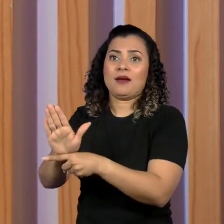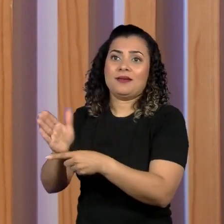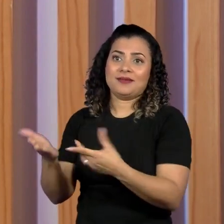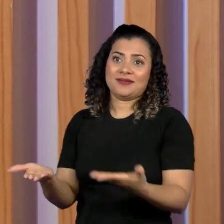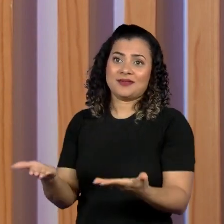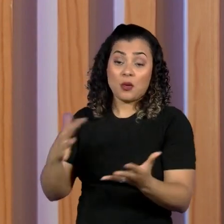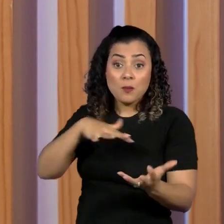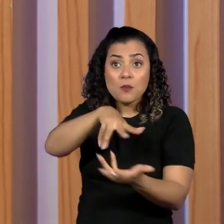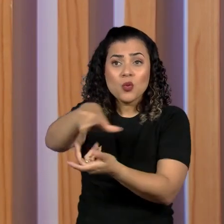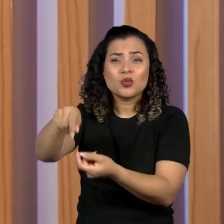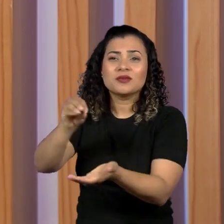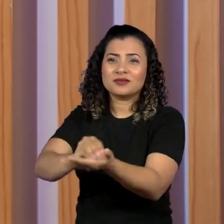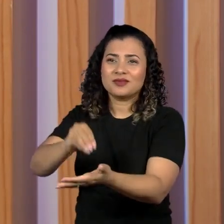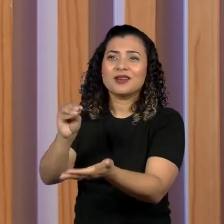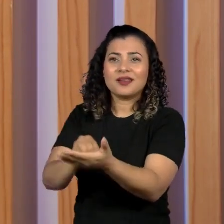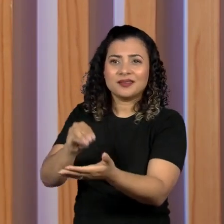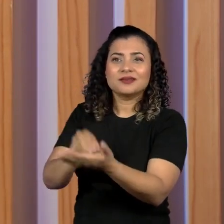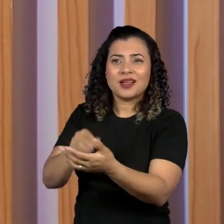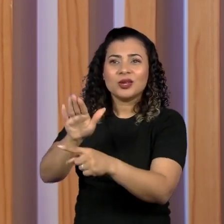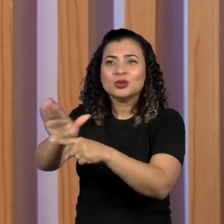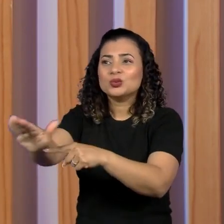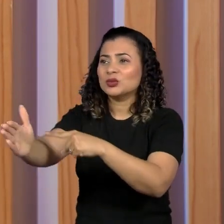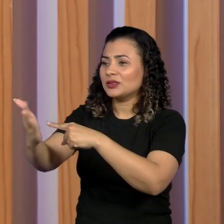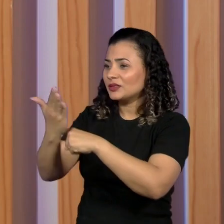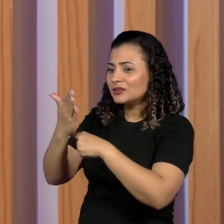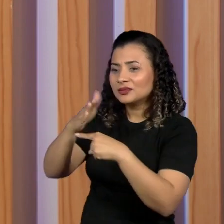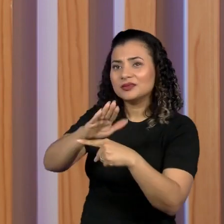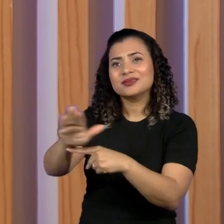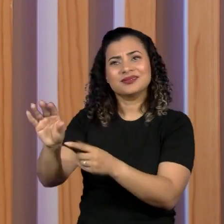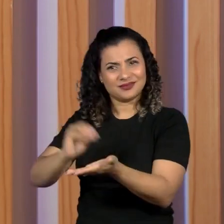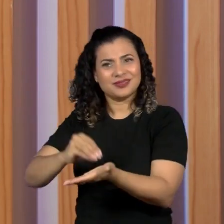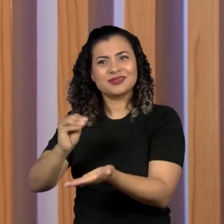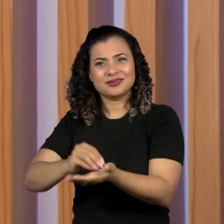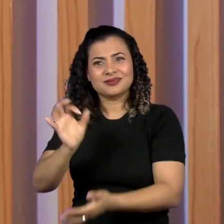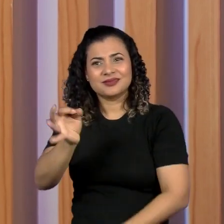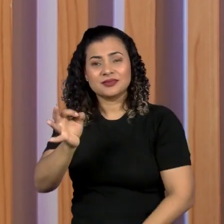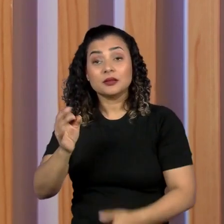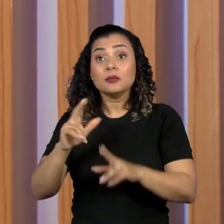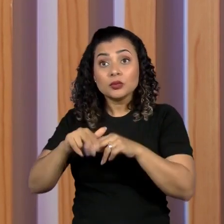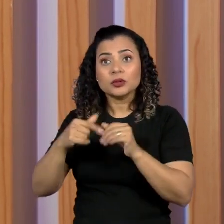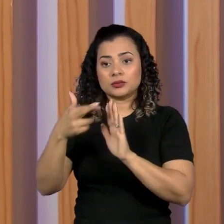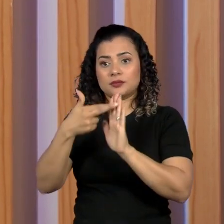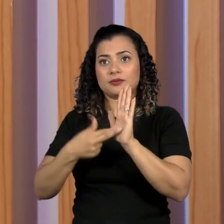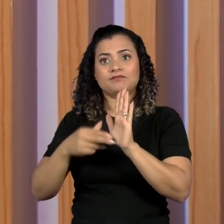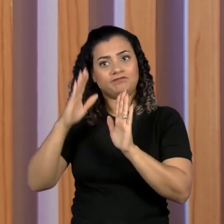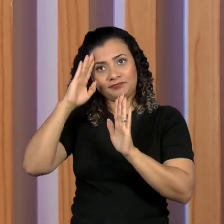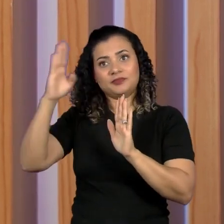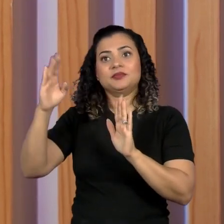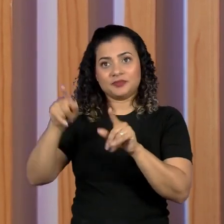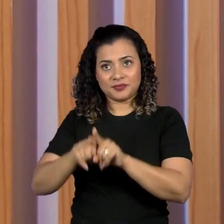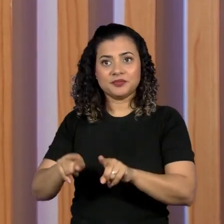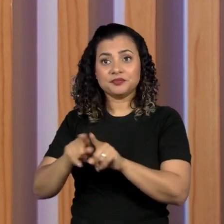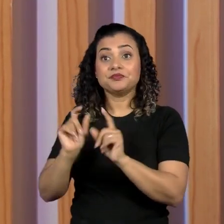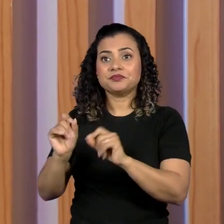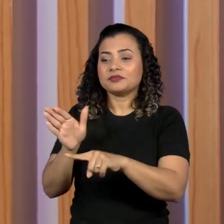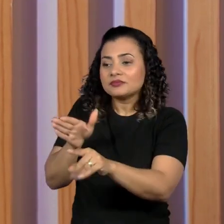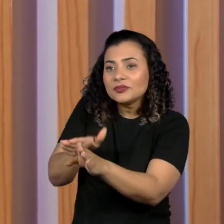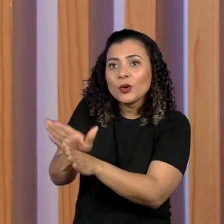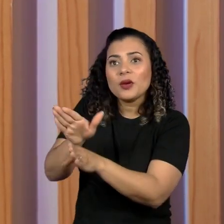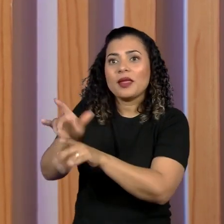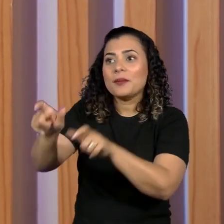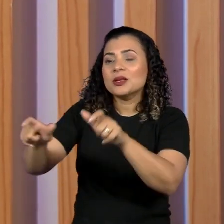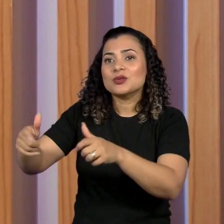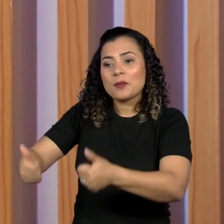carece, né, dessa ajuda mútua entre as pessoas. E esse é um dos princípios. Então, tende muito a auxiliar as pessoas a